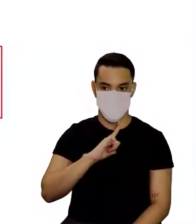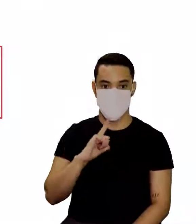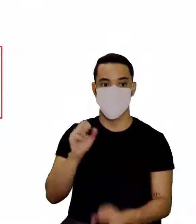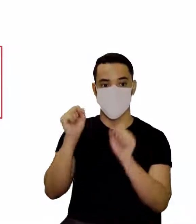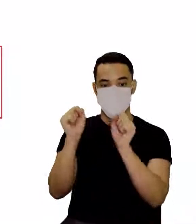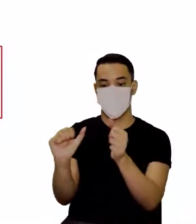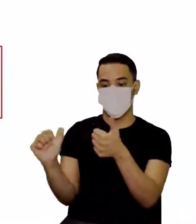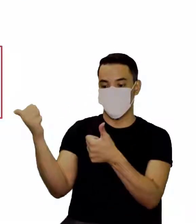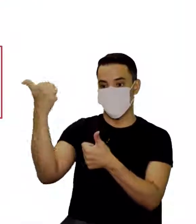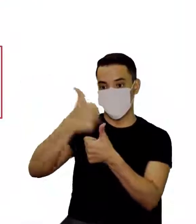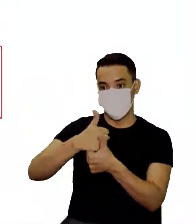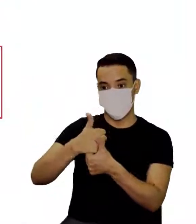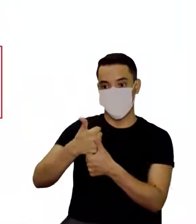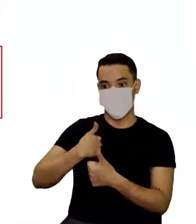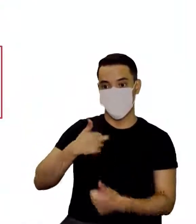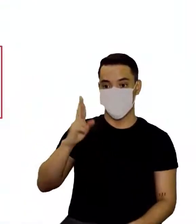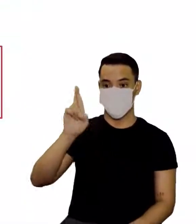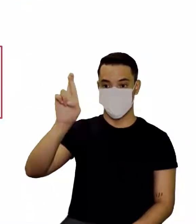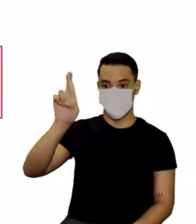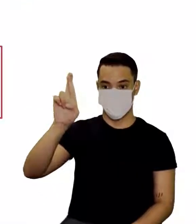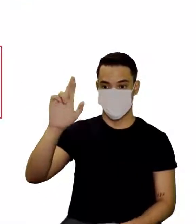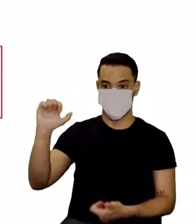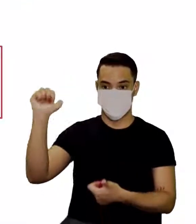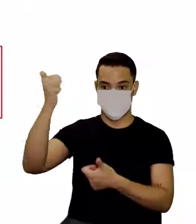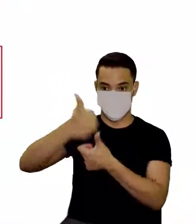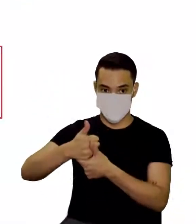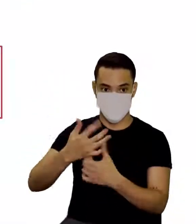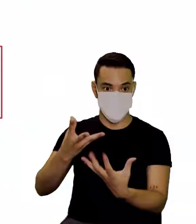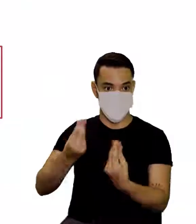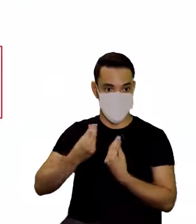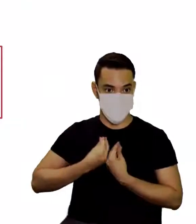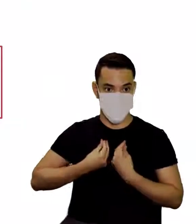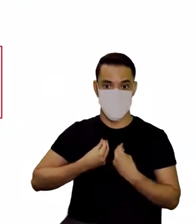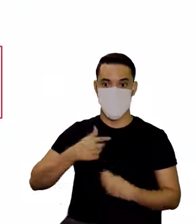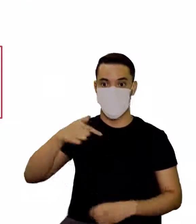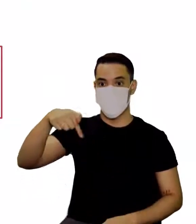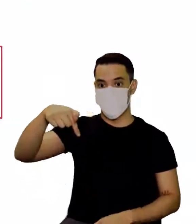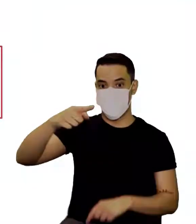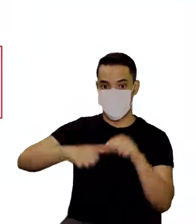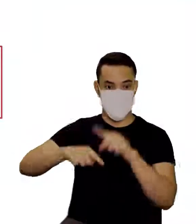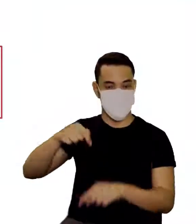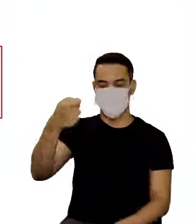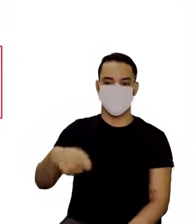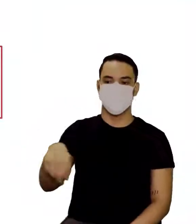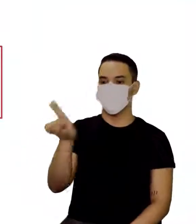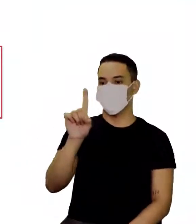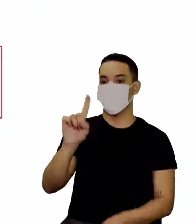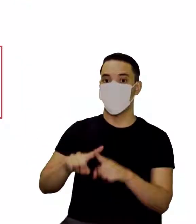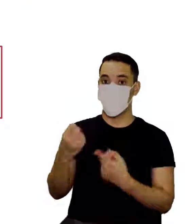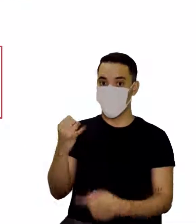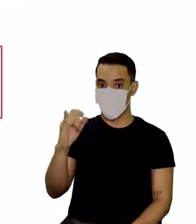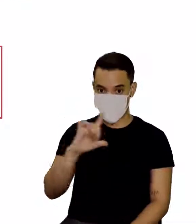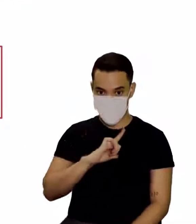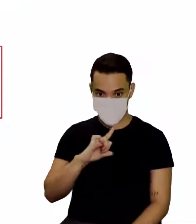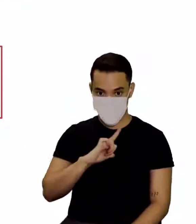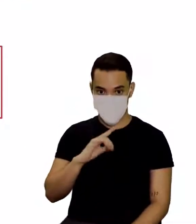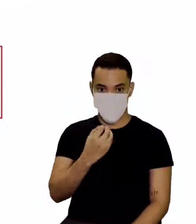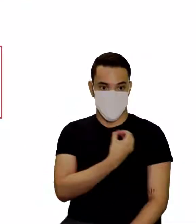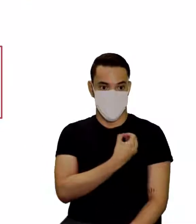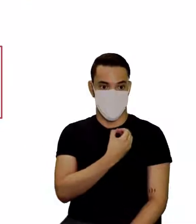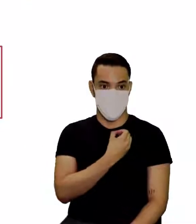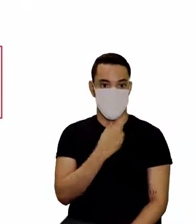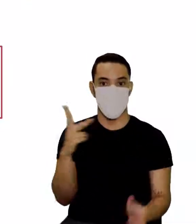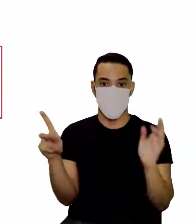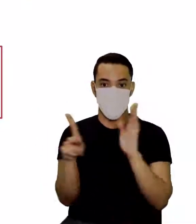posso substituir se eu quiser, né? Se me der a carga, quantidade de carga eu não preciso, mas se eu não tiver, for dado o número de elétrons e